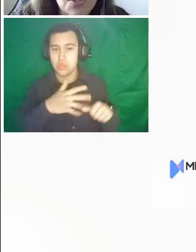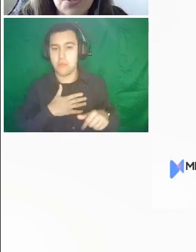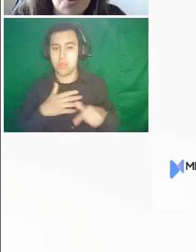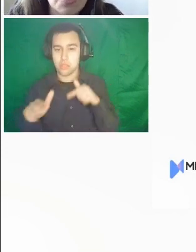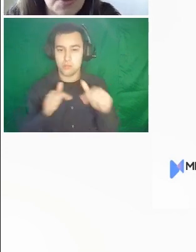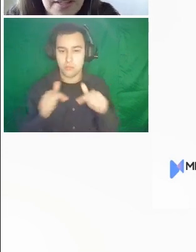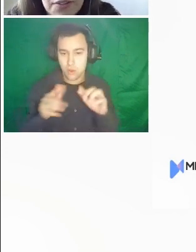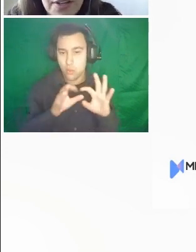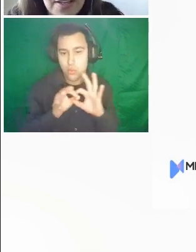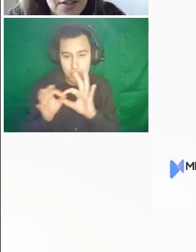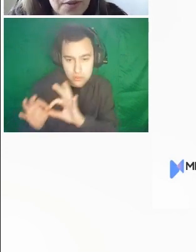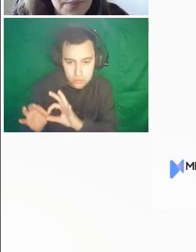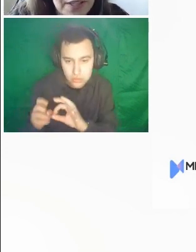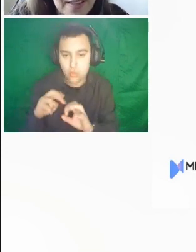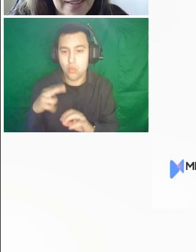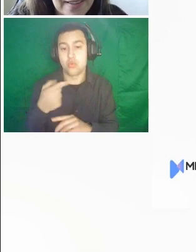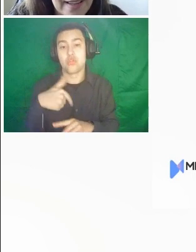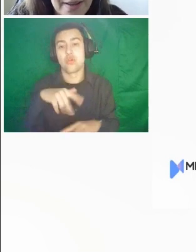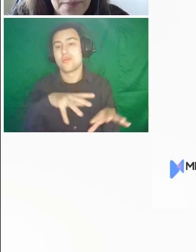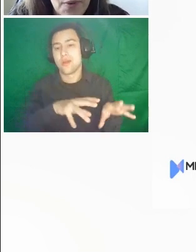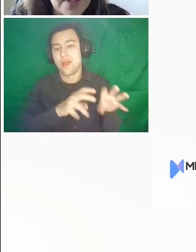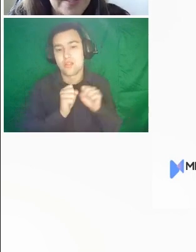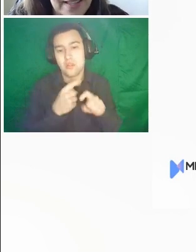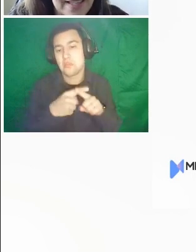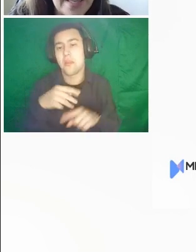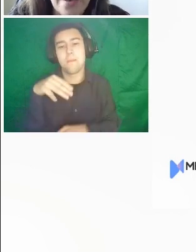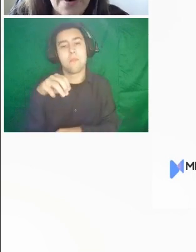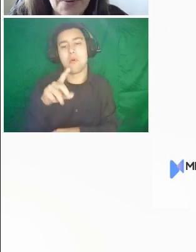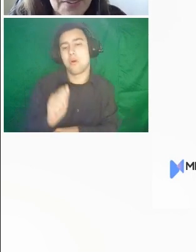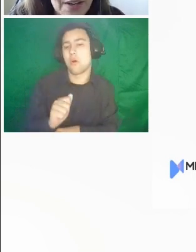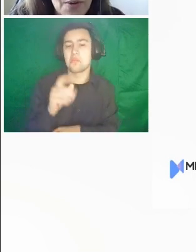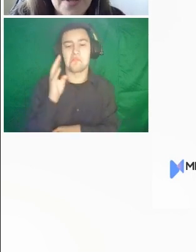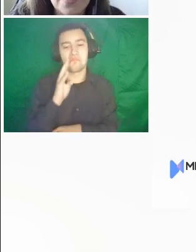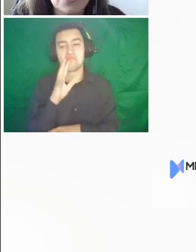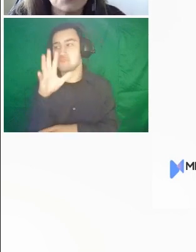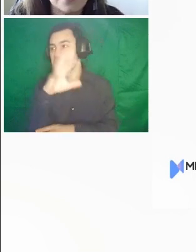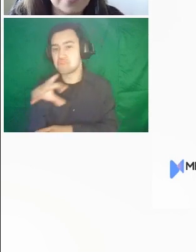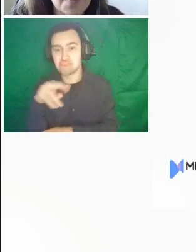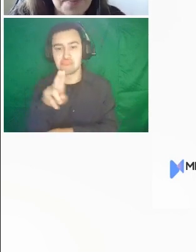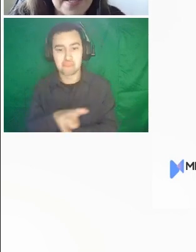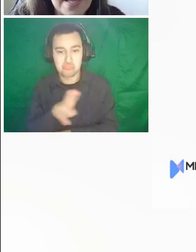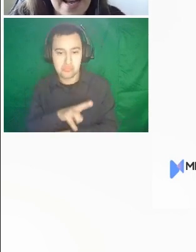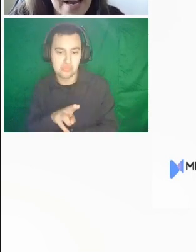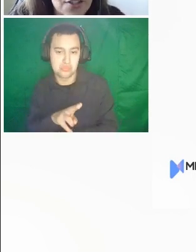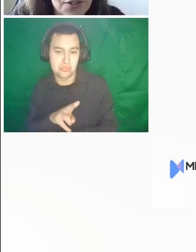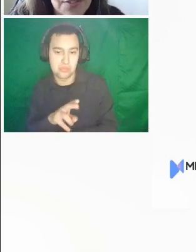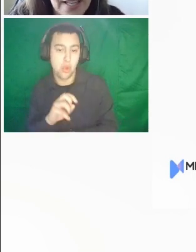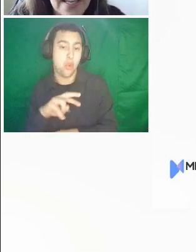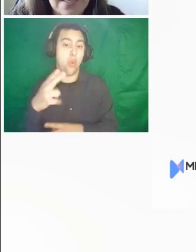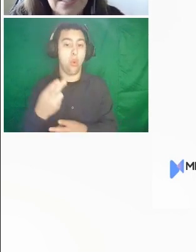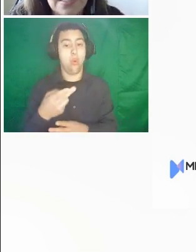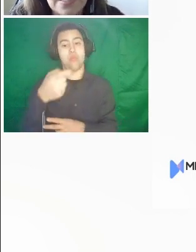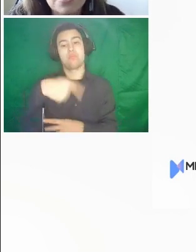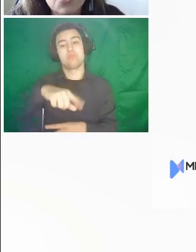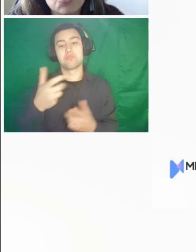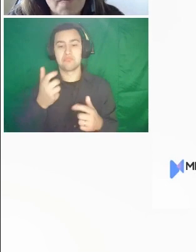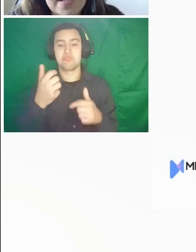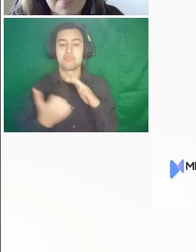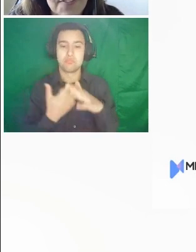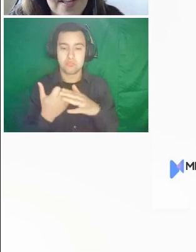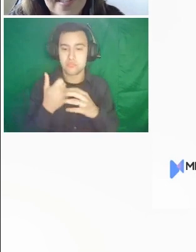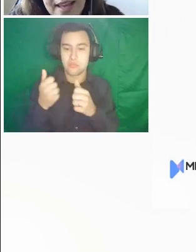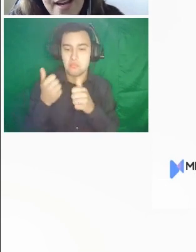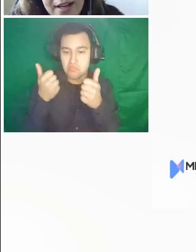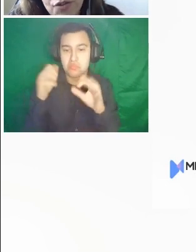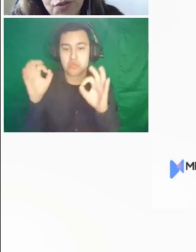não Ou a gente tá adotando aquilo Porque tá na moda tá legal ou então a gente quer ser uma empresa ágil né E aí a gente